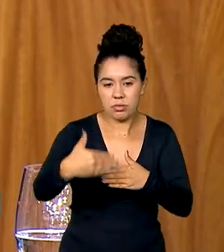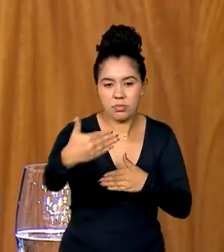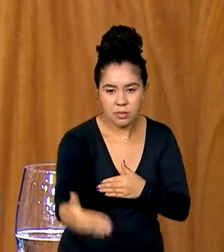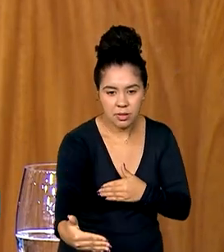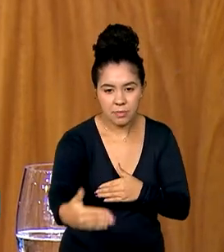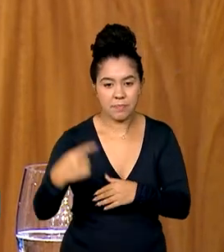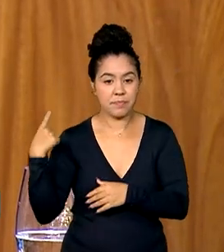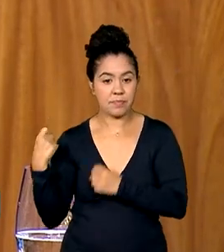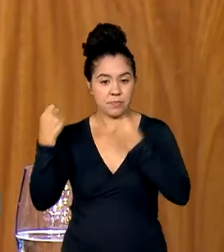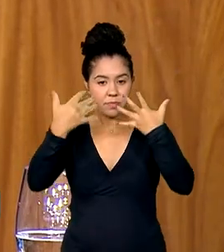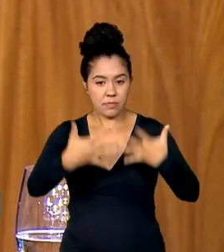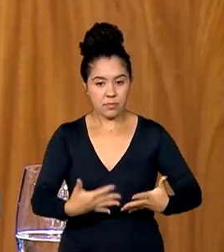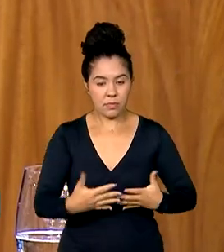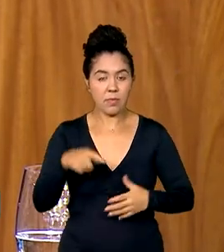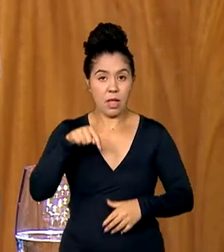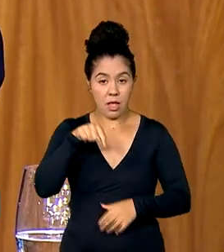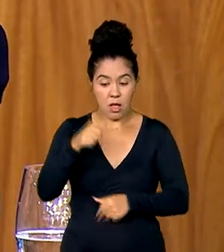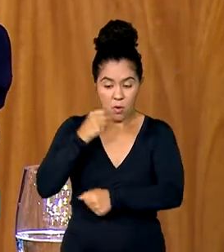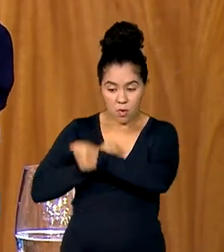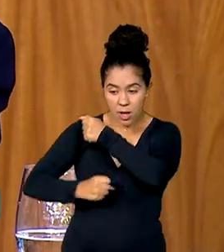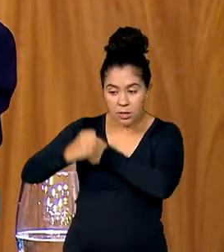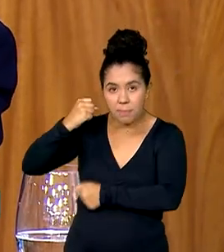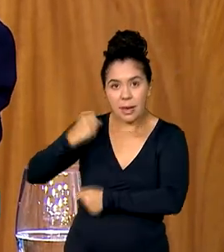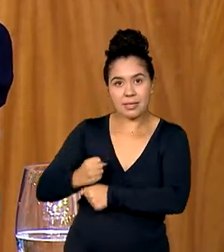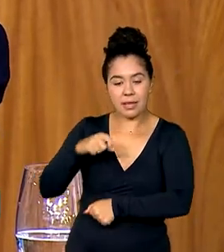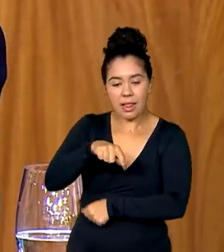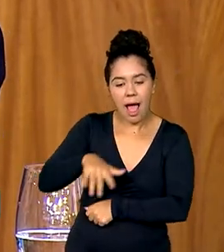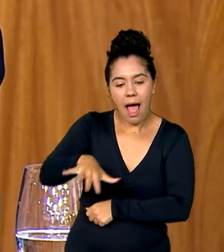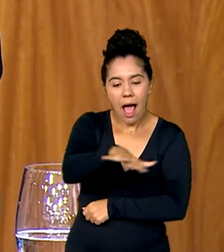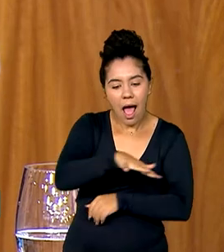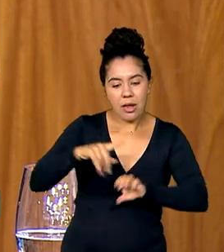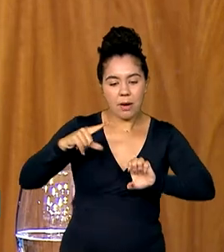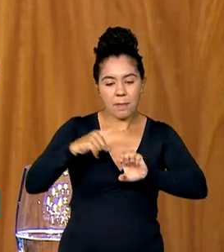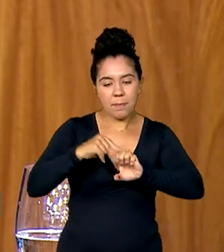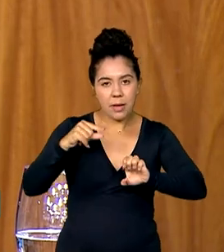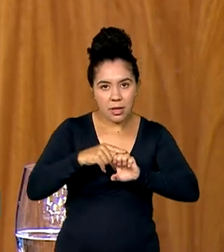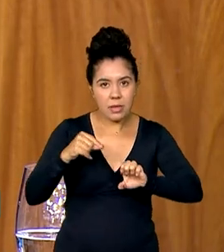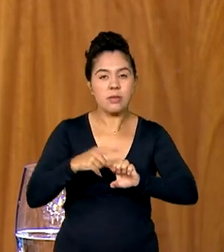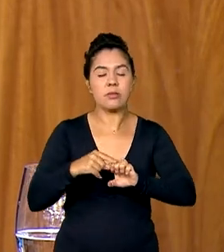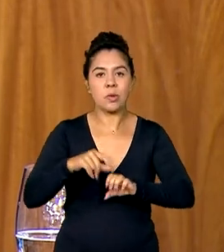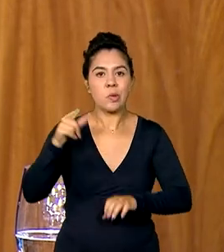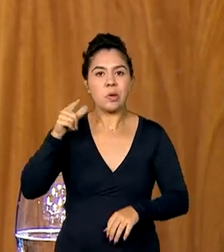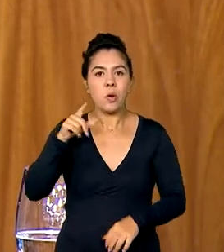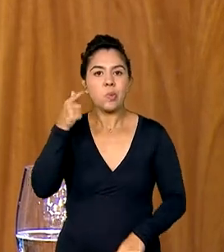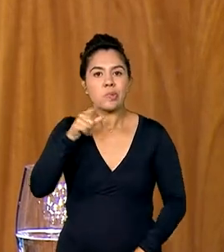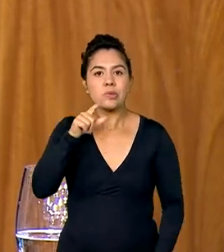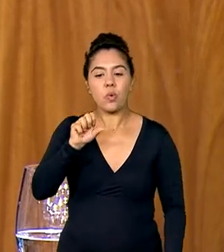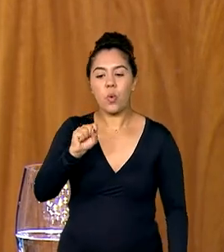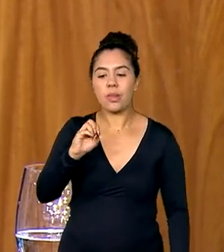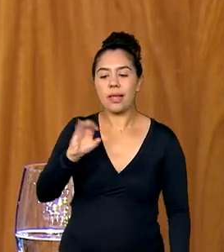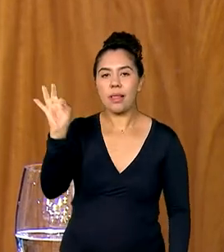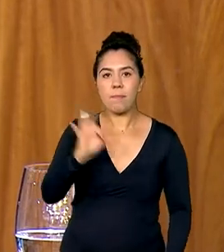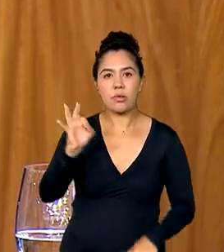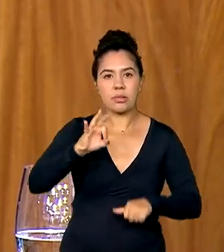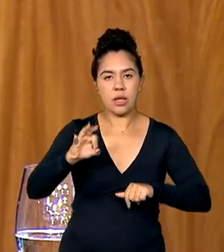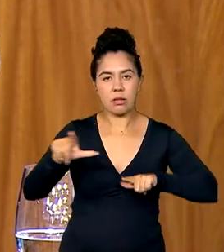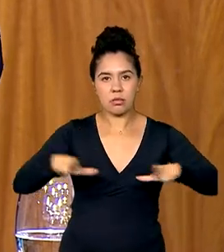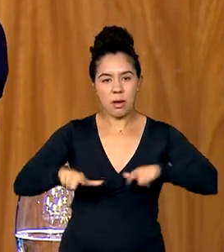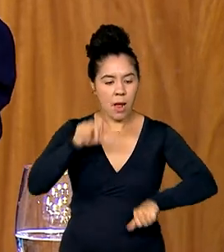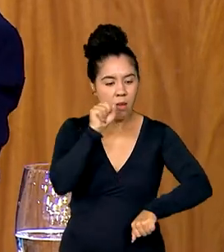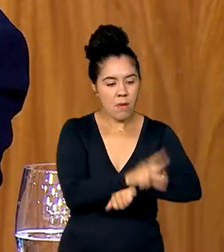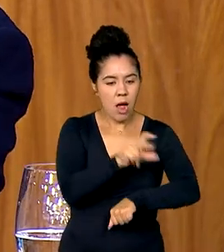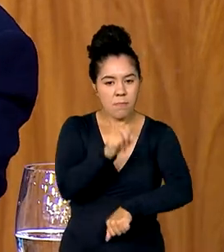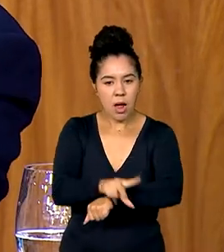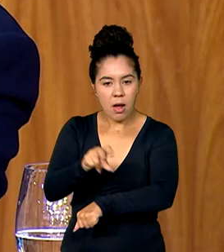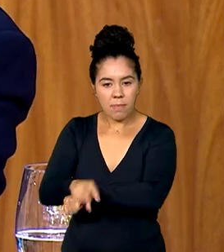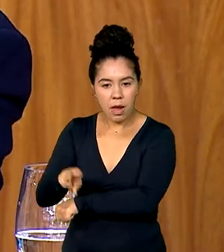só no ano passado, dos empregos formais, foi responsável por 80% da empregabilidade brasileira.